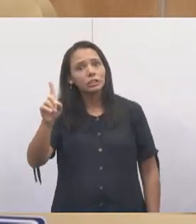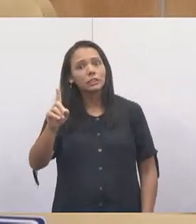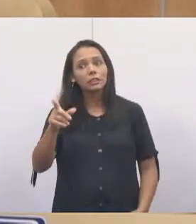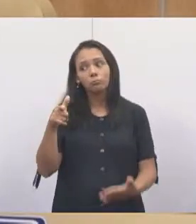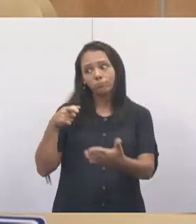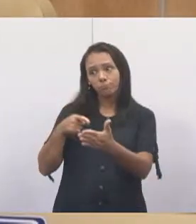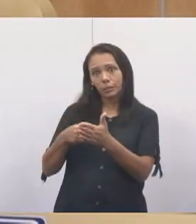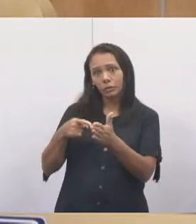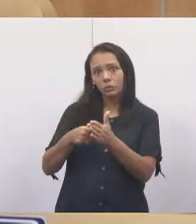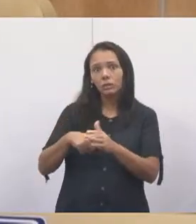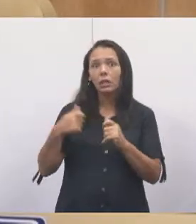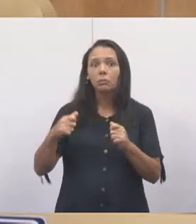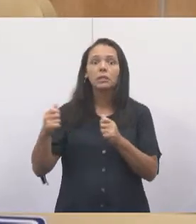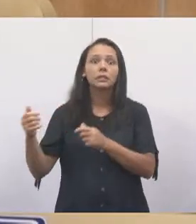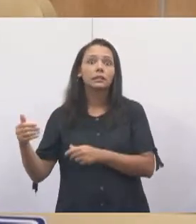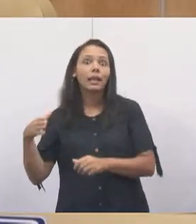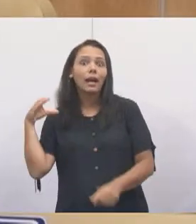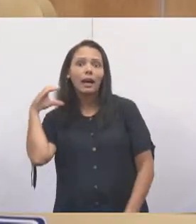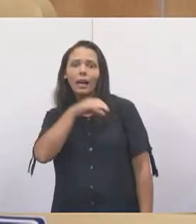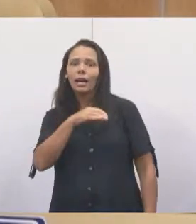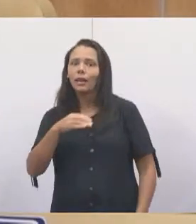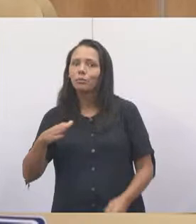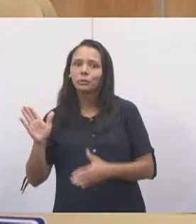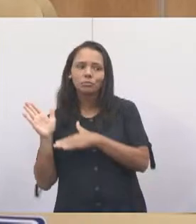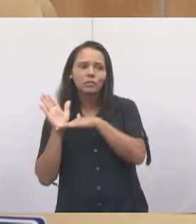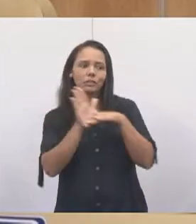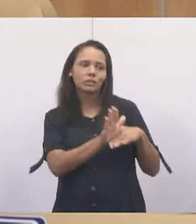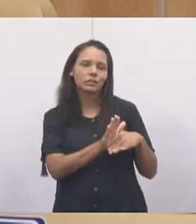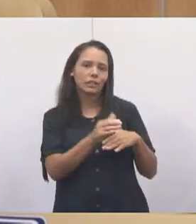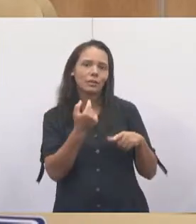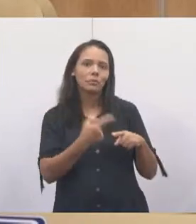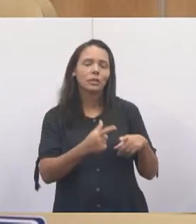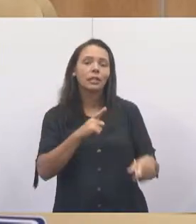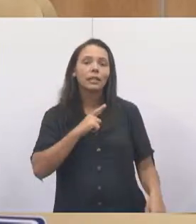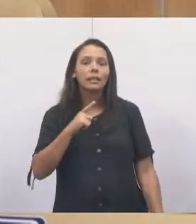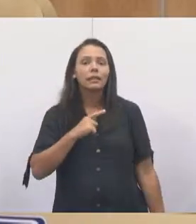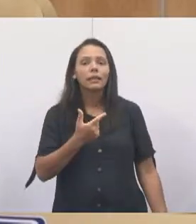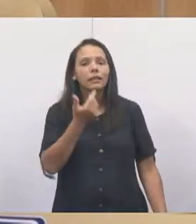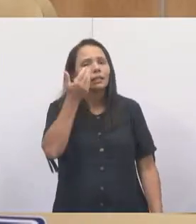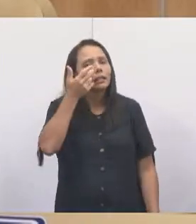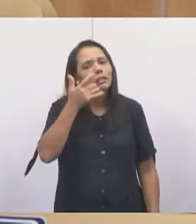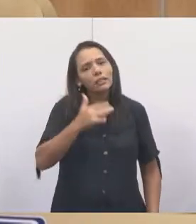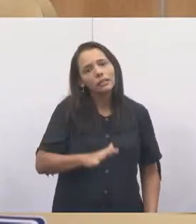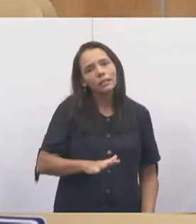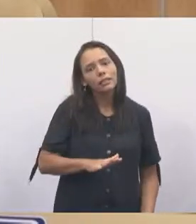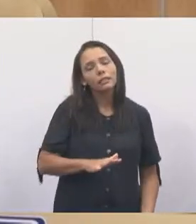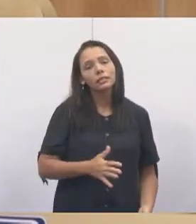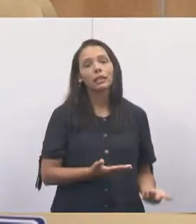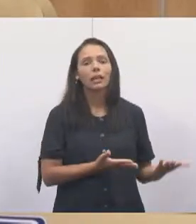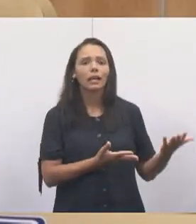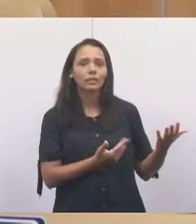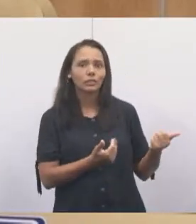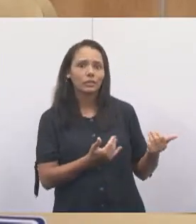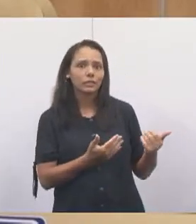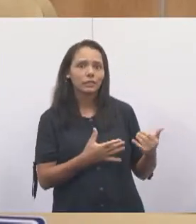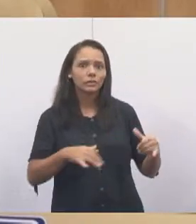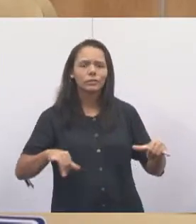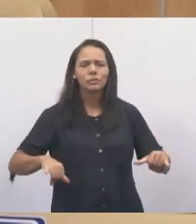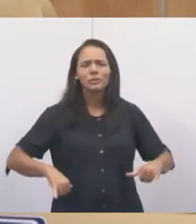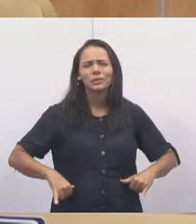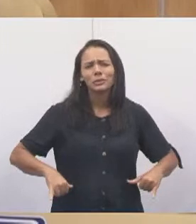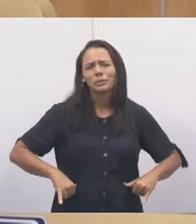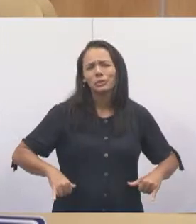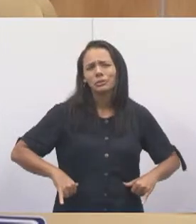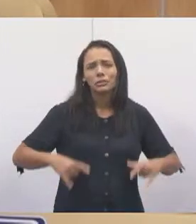lado tem uma criança, tem um adolescente, tem até mesmo uma mãe que está sendo violentada. E eles